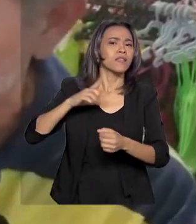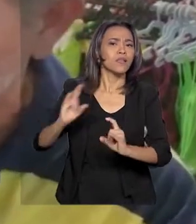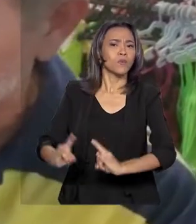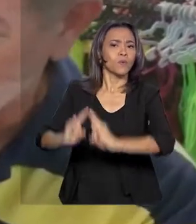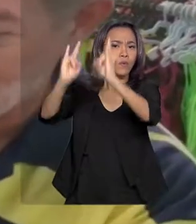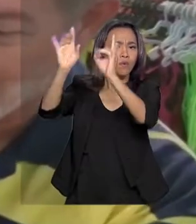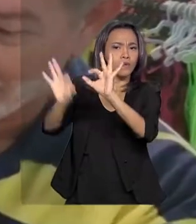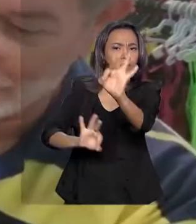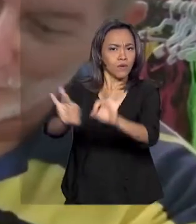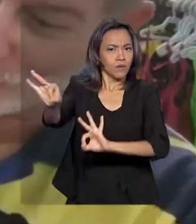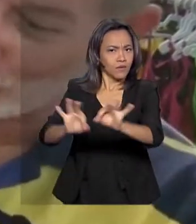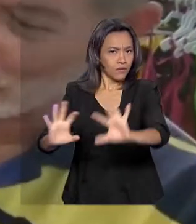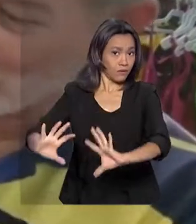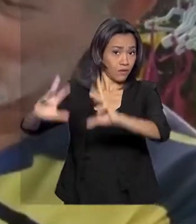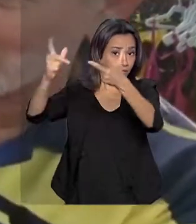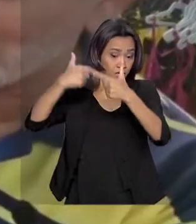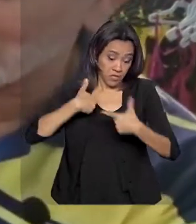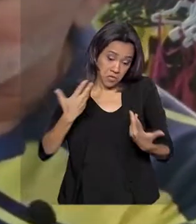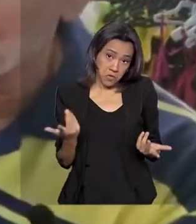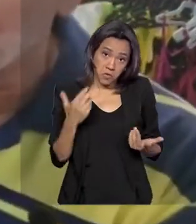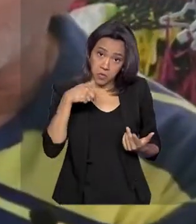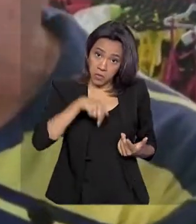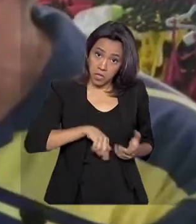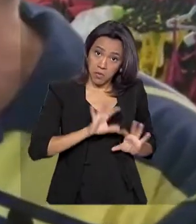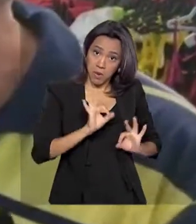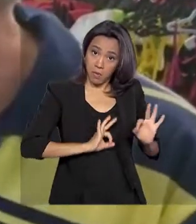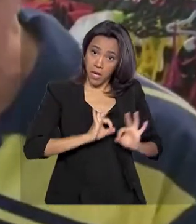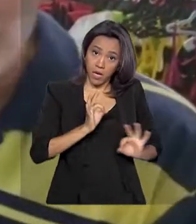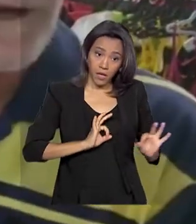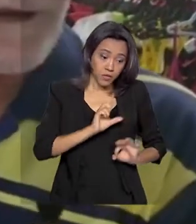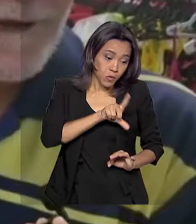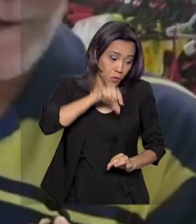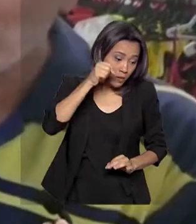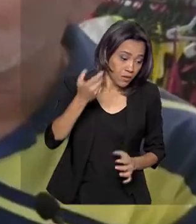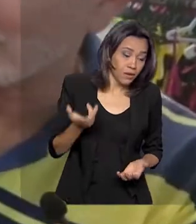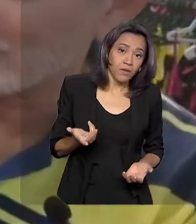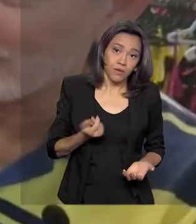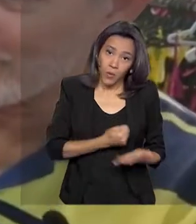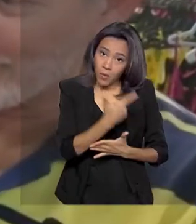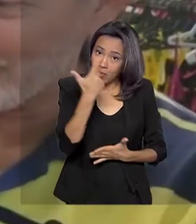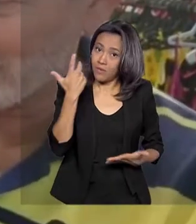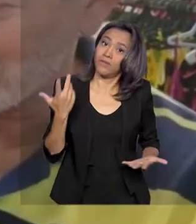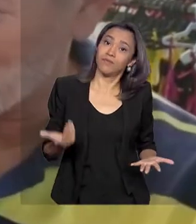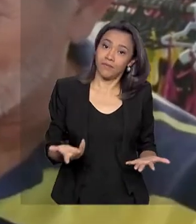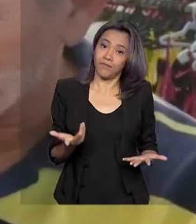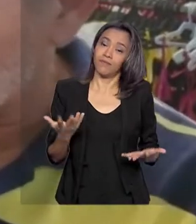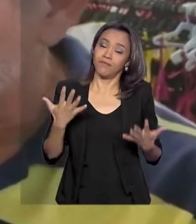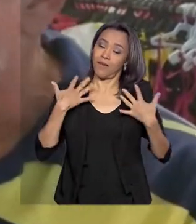carnaval. Então já estou me preparando aqui, né, comprando as fantasias aí, né?